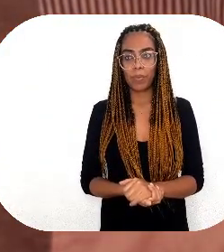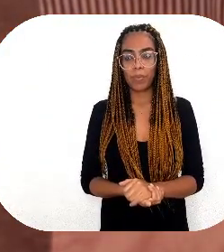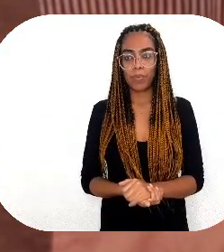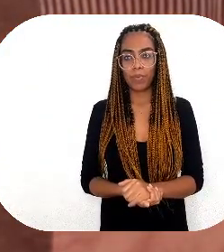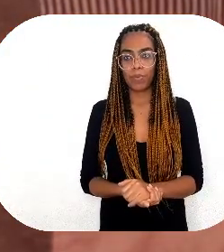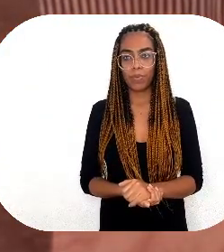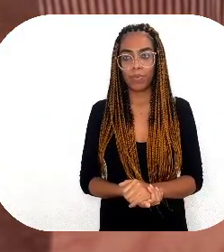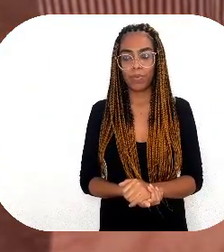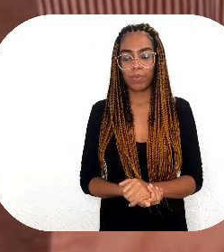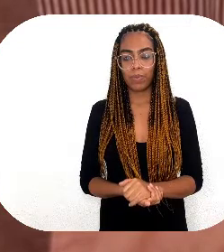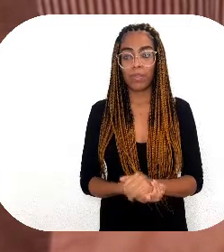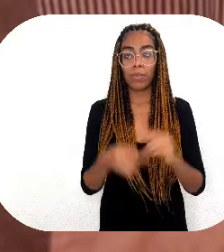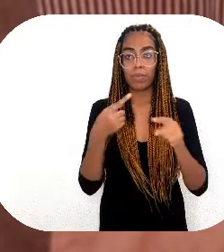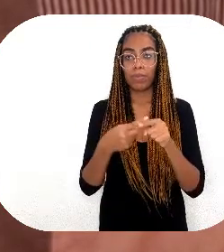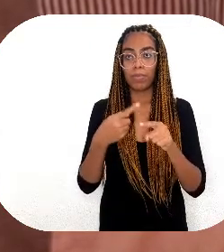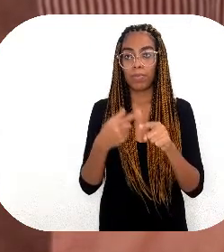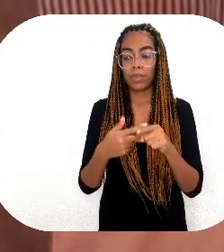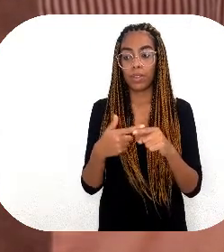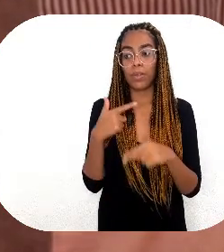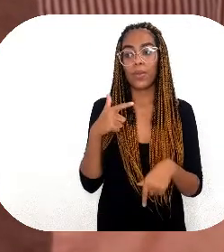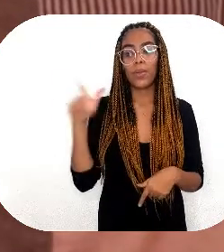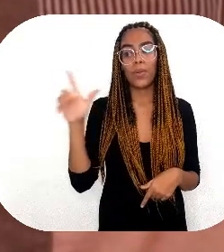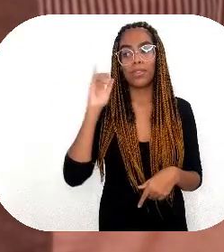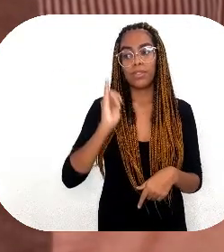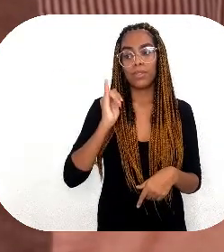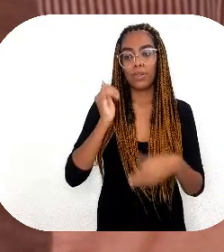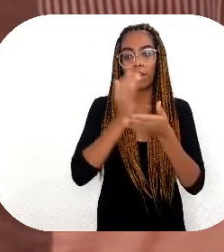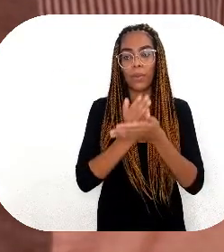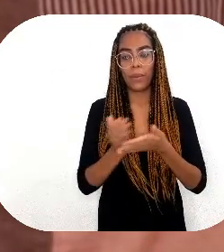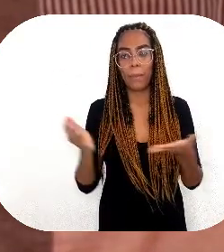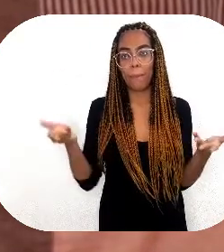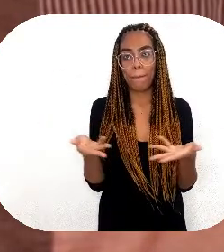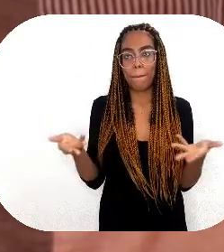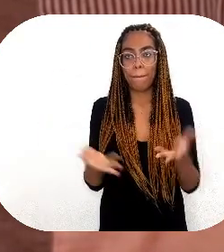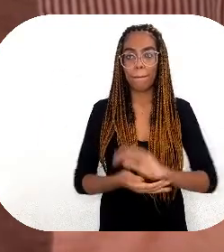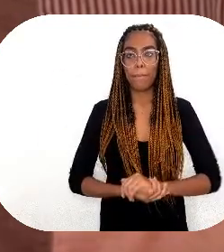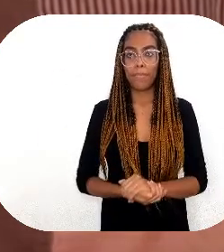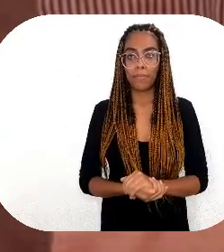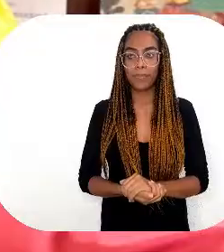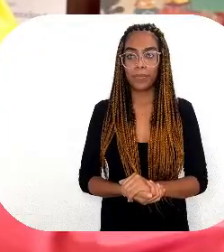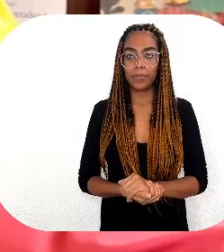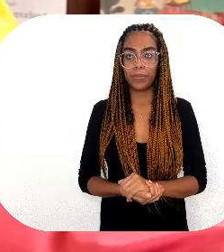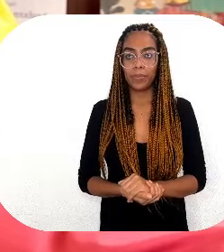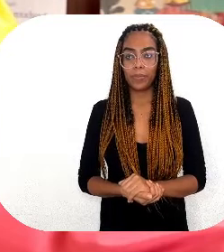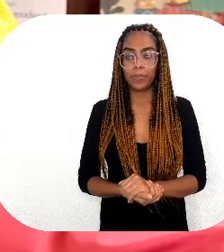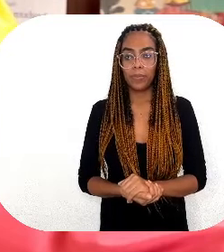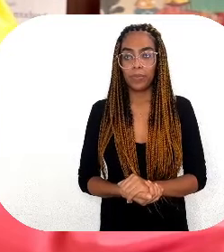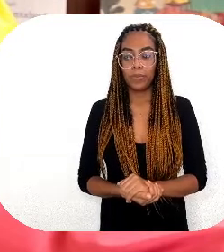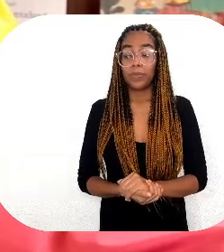aí. Bem, então vamos lá? Porque uma nova história vai começar.